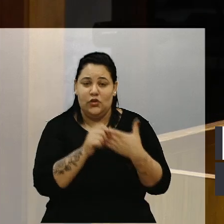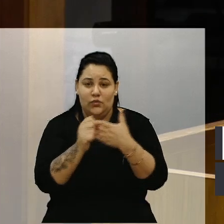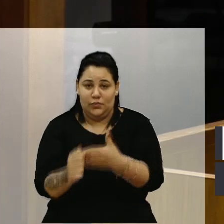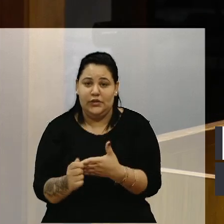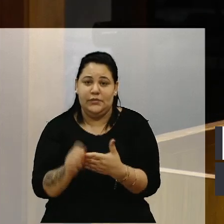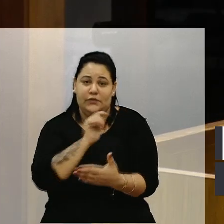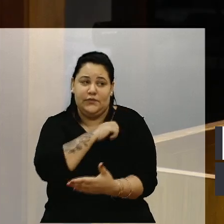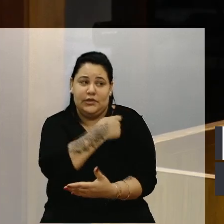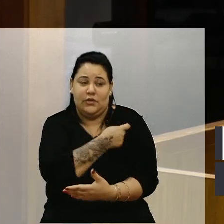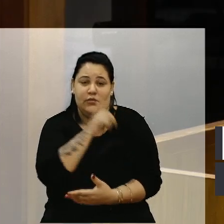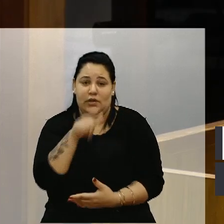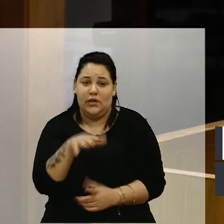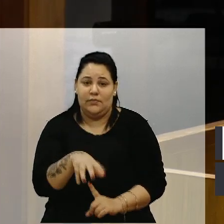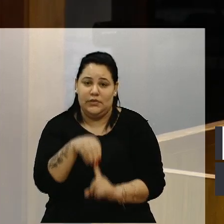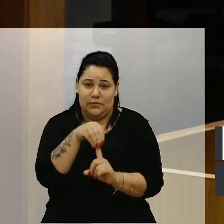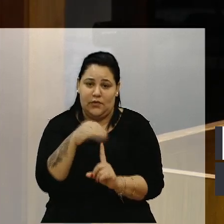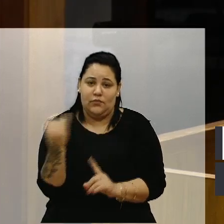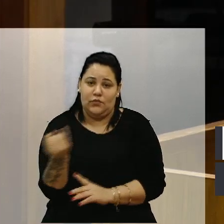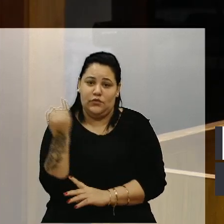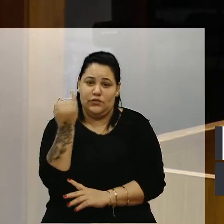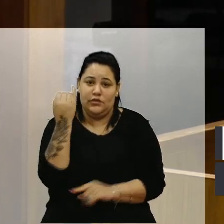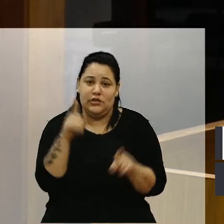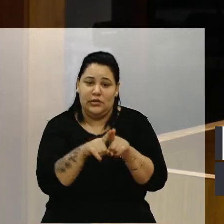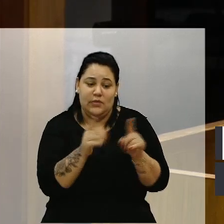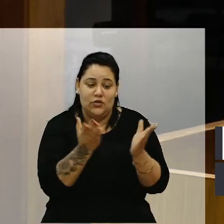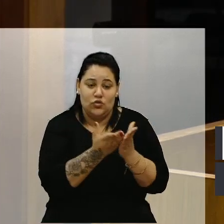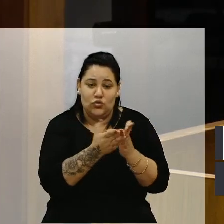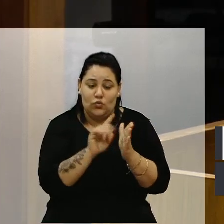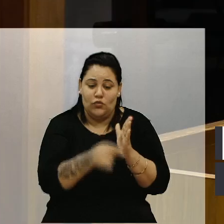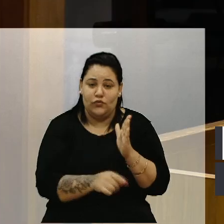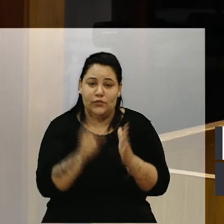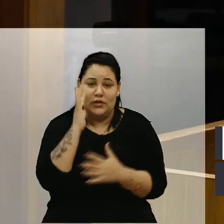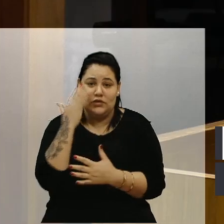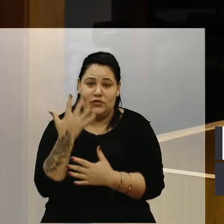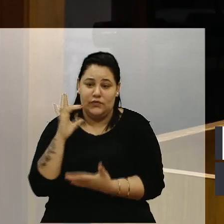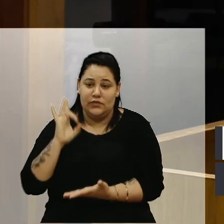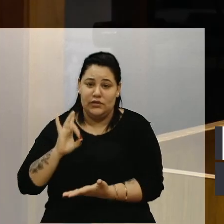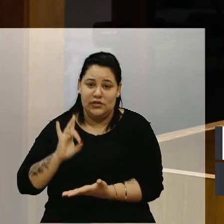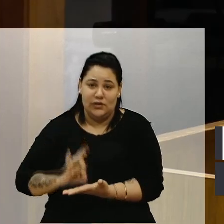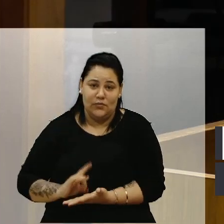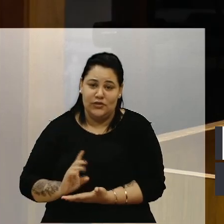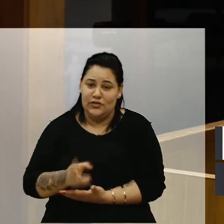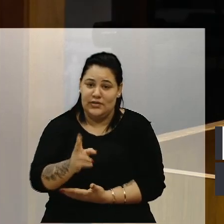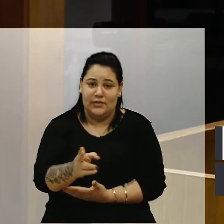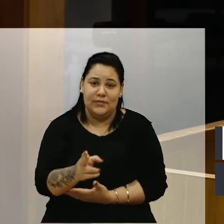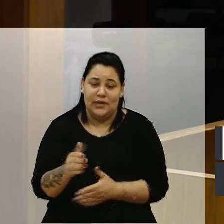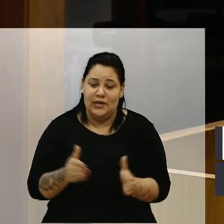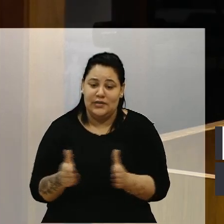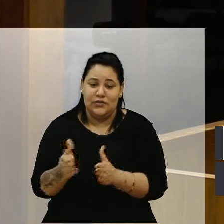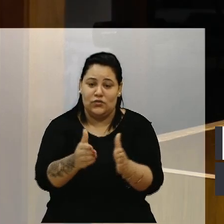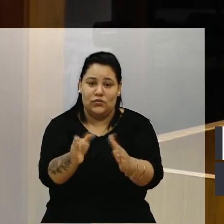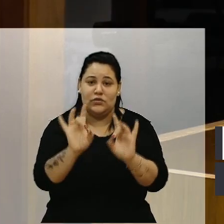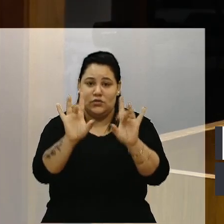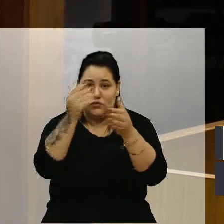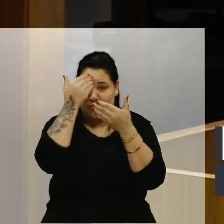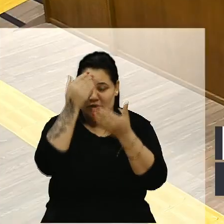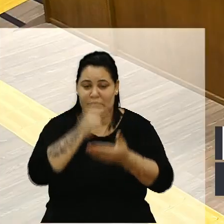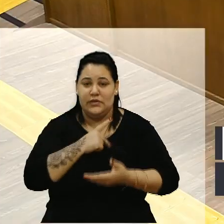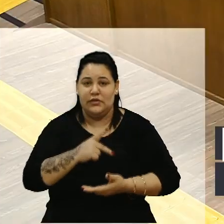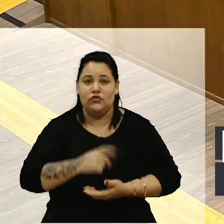fundamental, bem como as ações e estudos para soluções definitivas nesses trechos estaduais. Então era isso, obrigado, presidente.